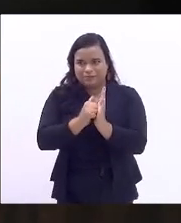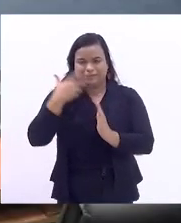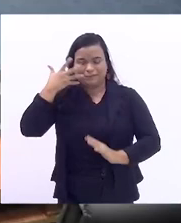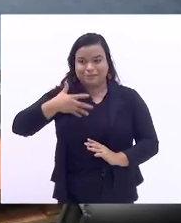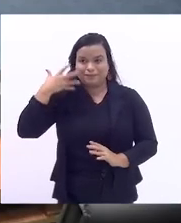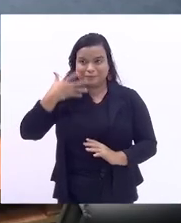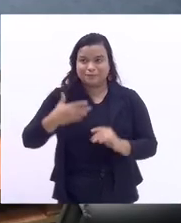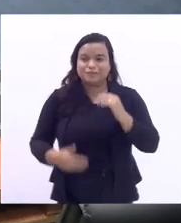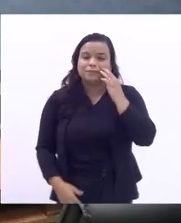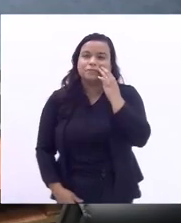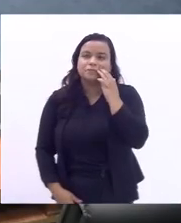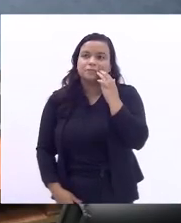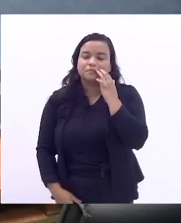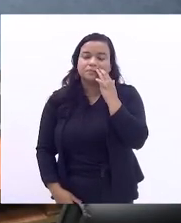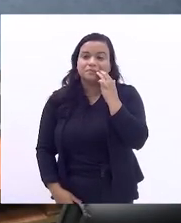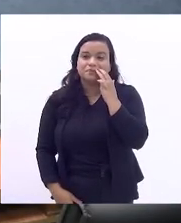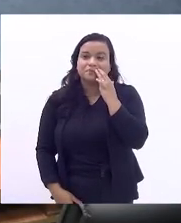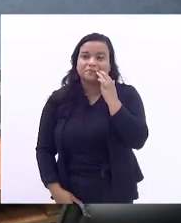1